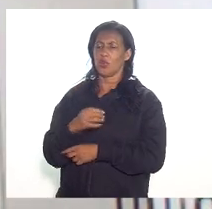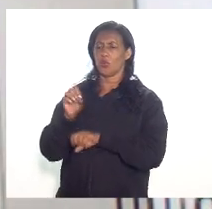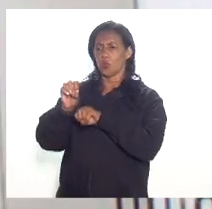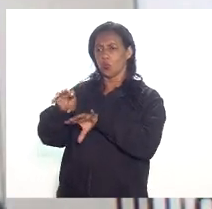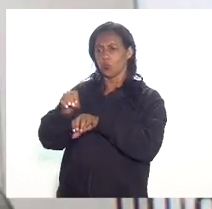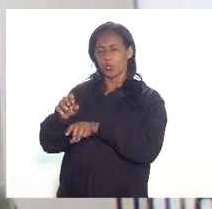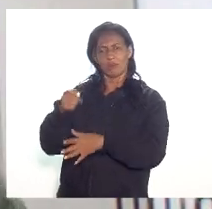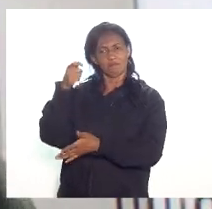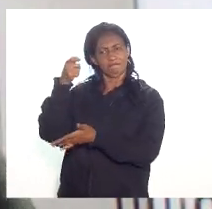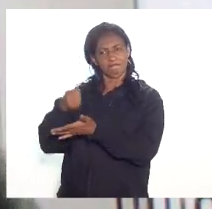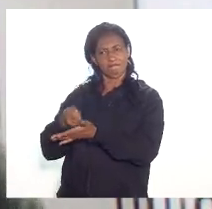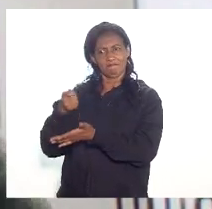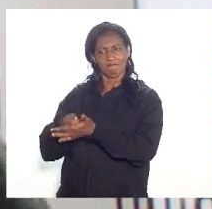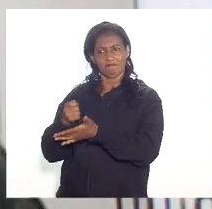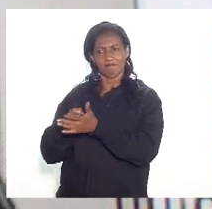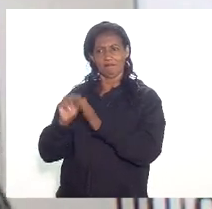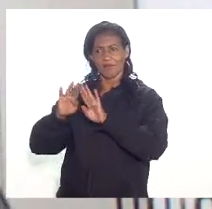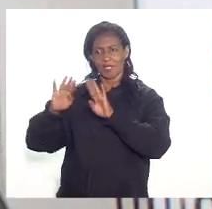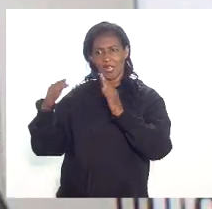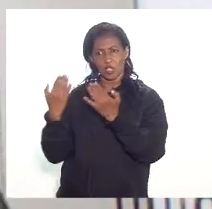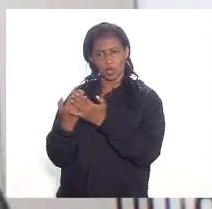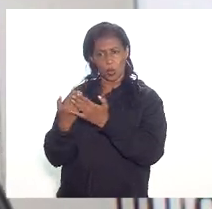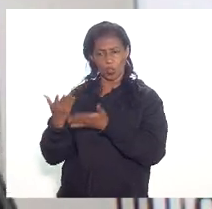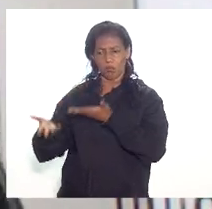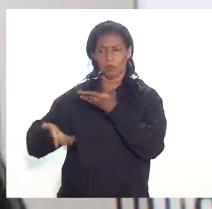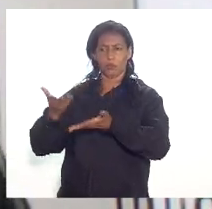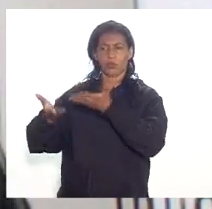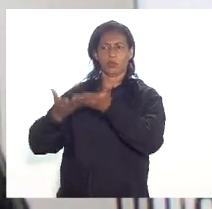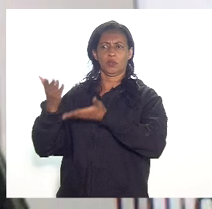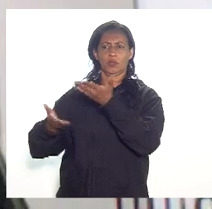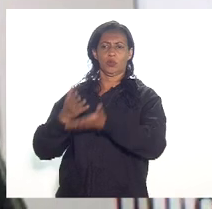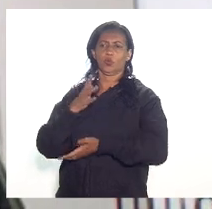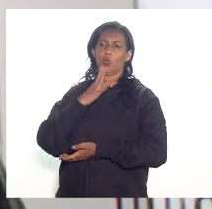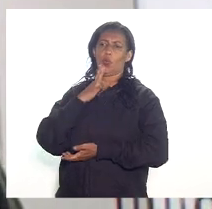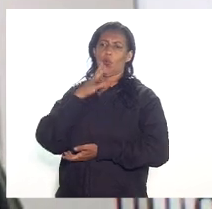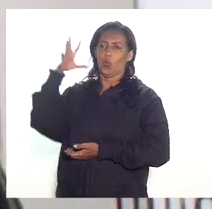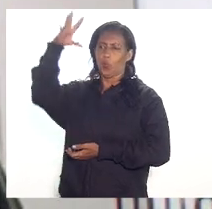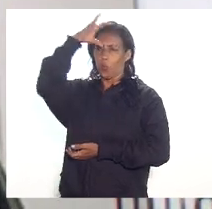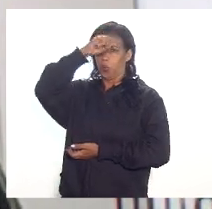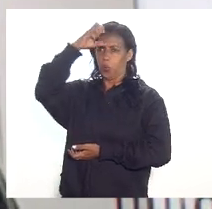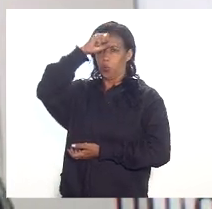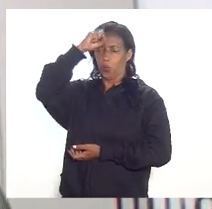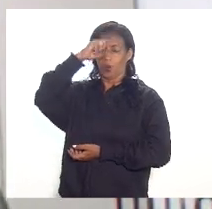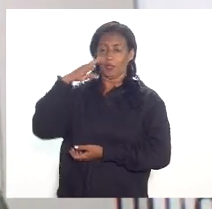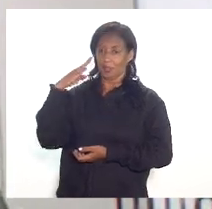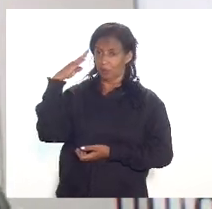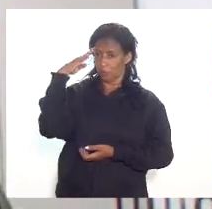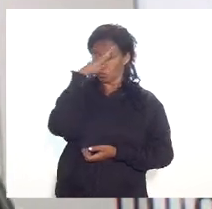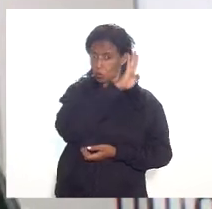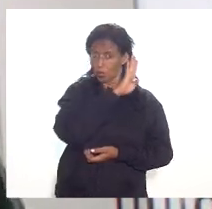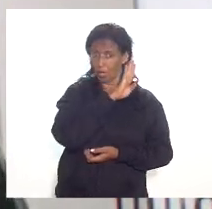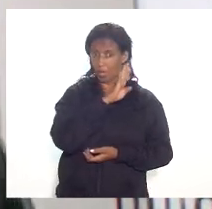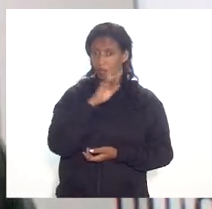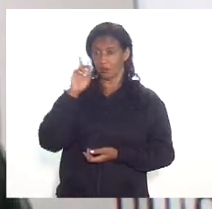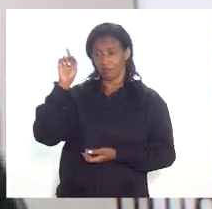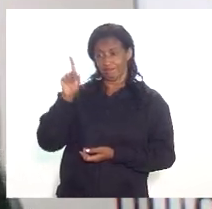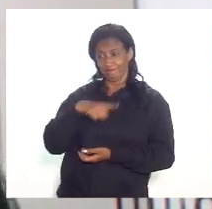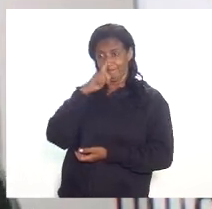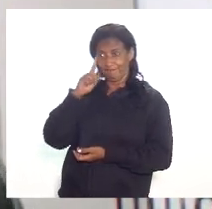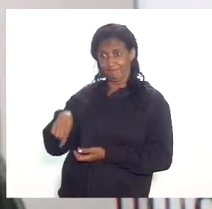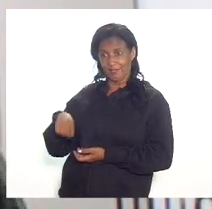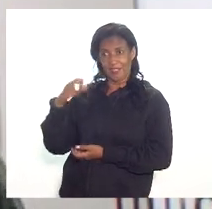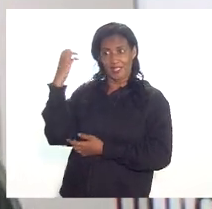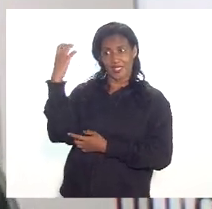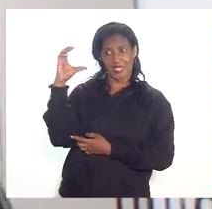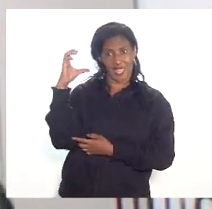que a escola seja um ambiente de produção de conhecimento se bolsonaro não tivesse negado tanto a ciência como tem feito desde o início dessa